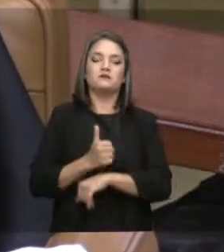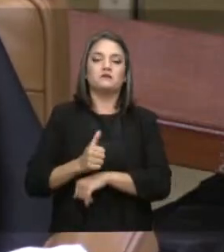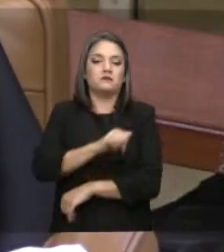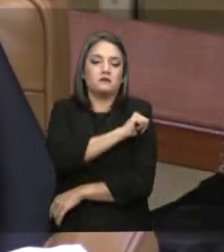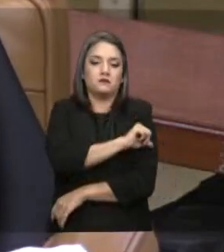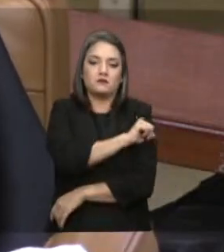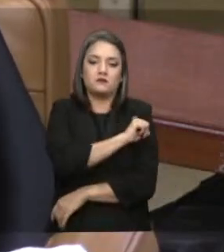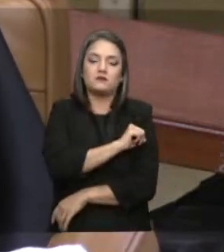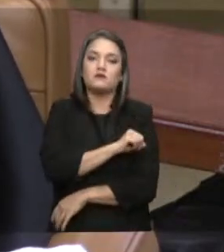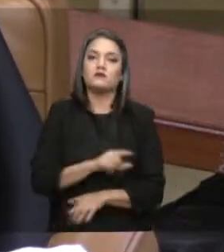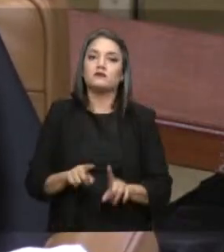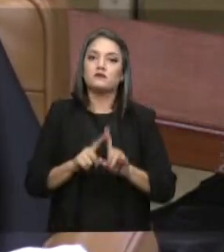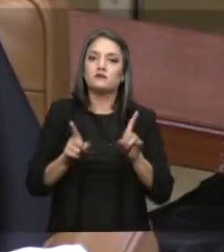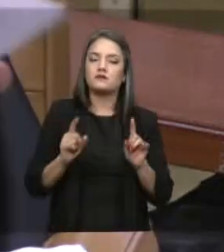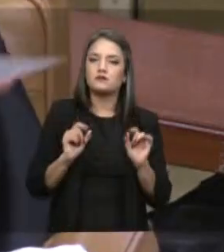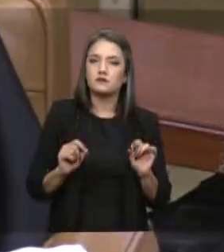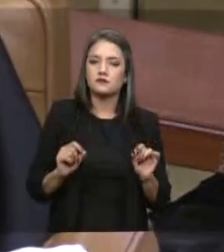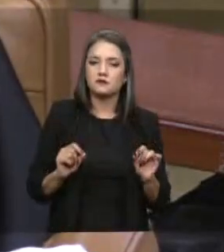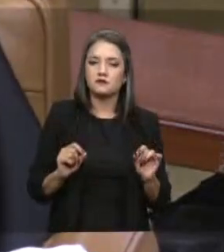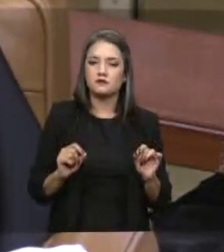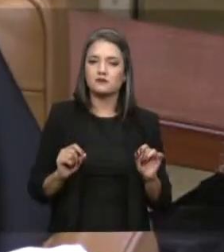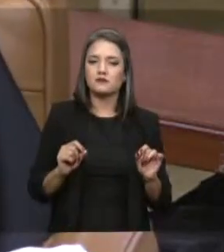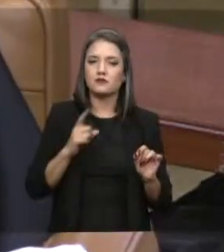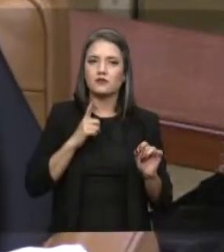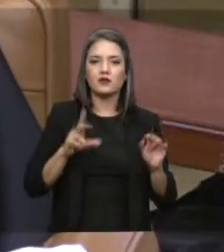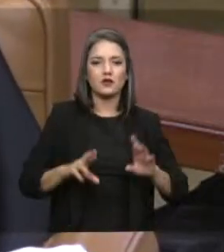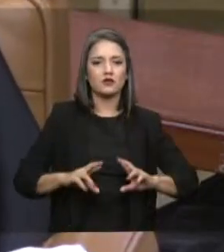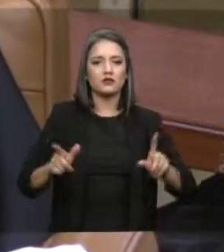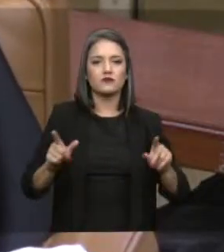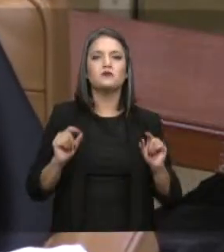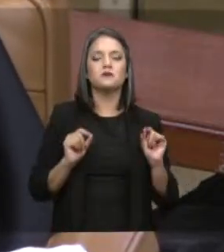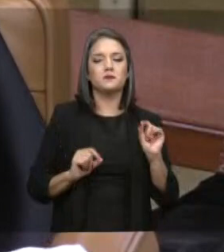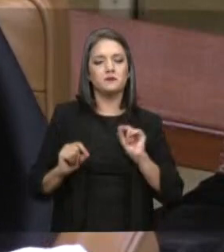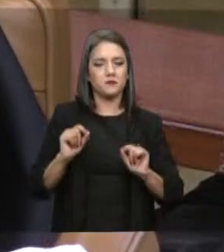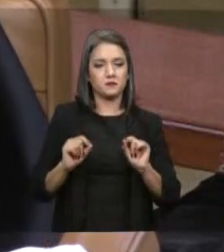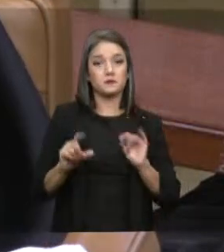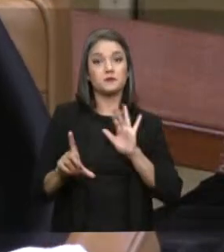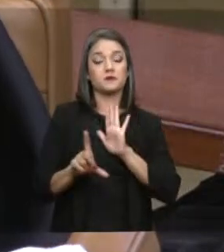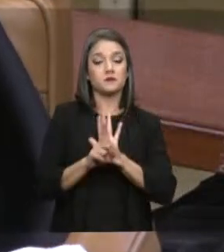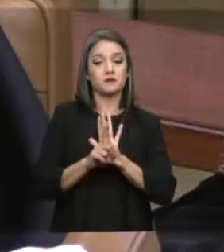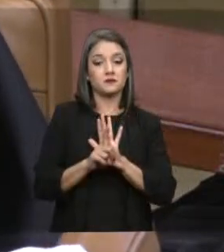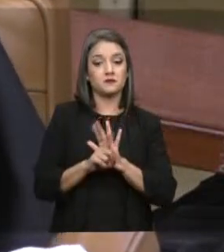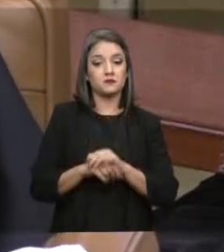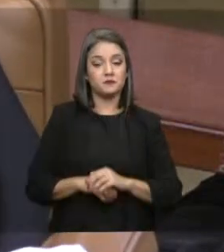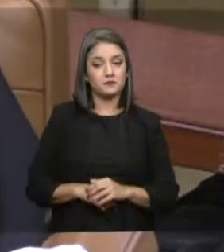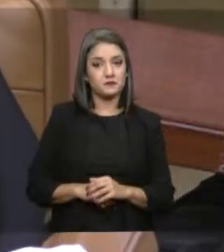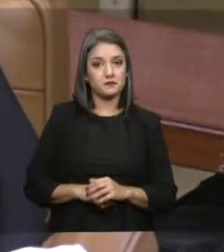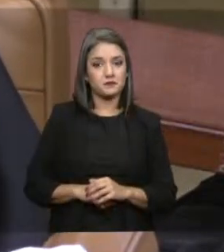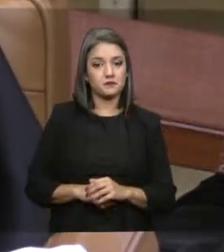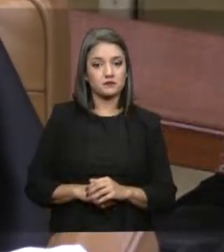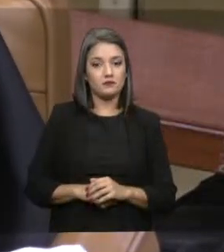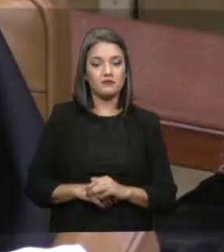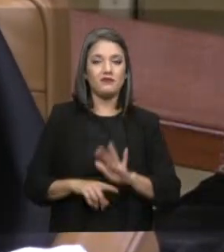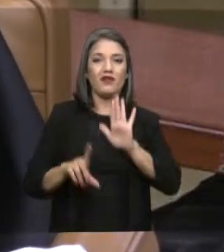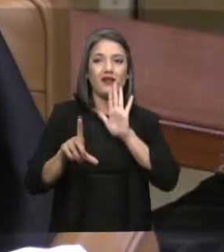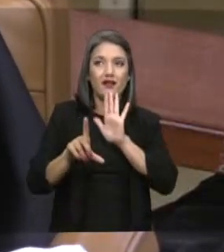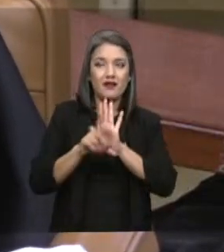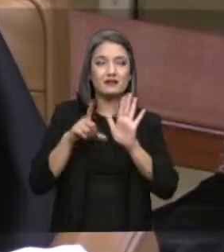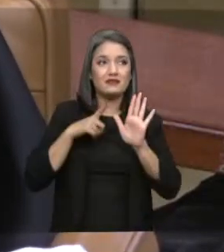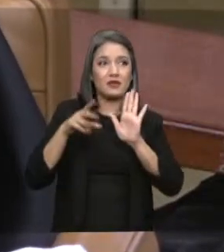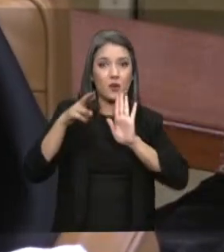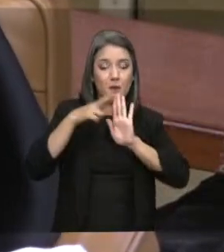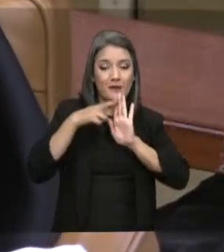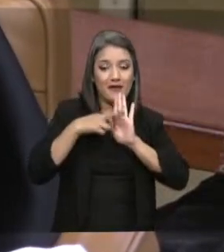enfermagem Mas vejamos O que a lei estabelecia estabelecia regulamento